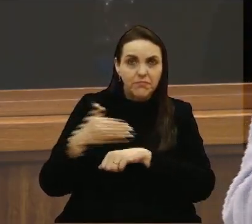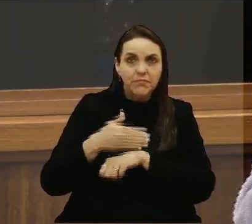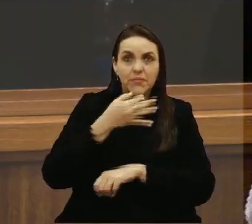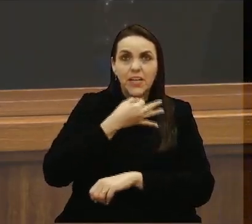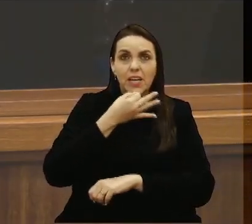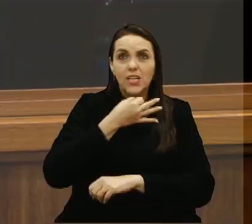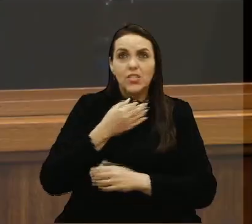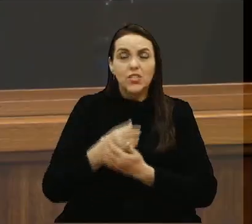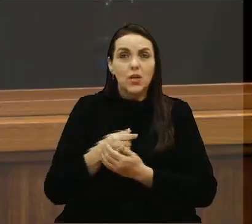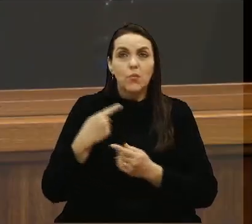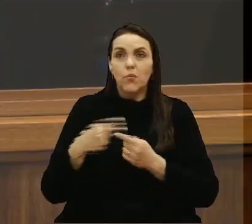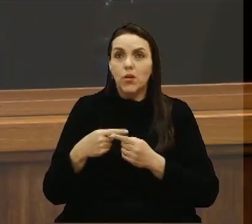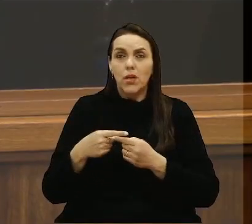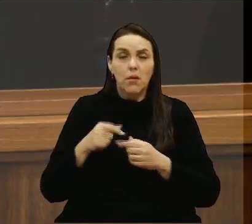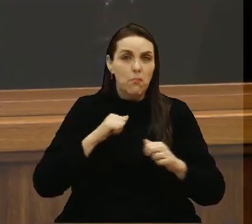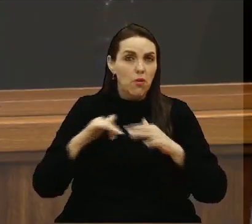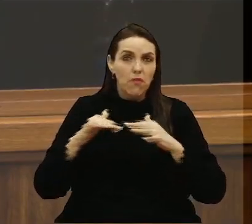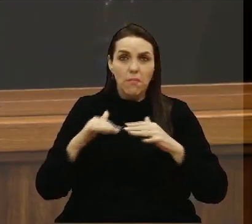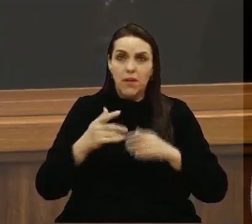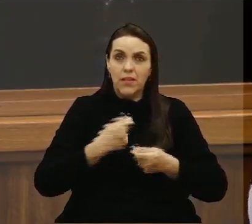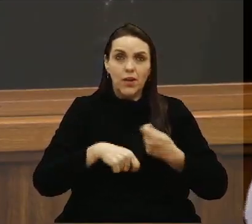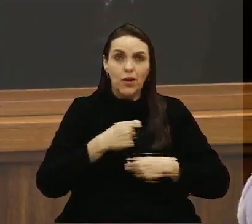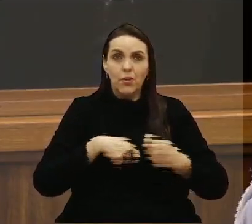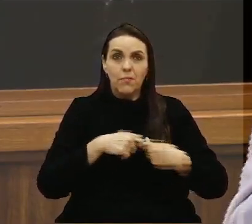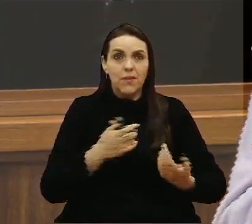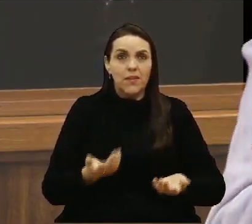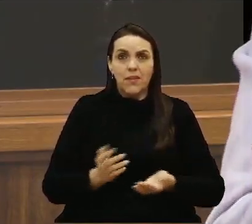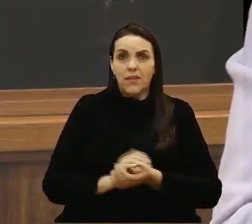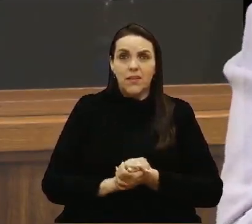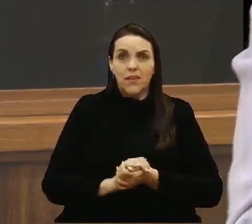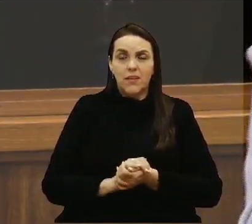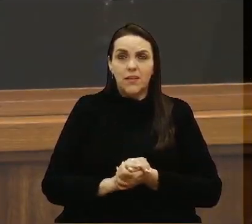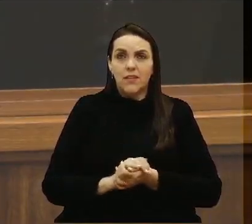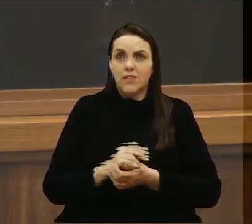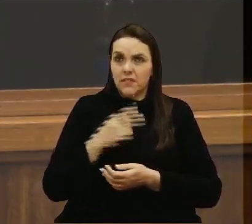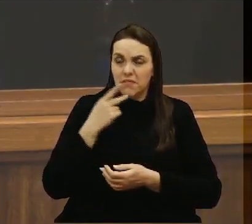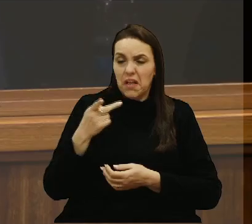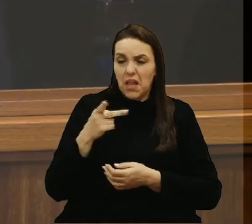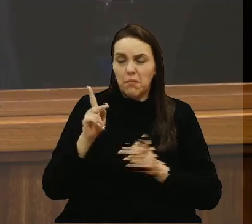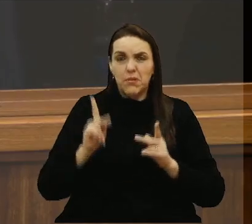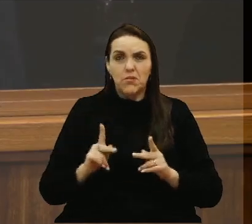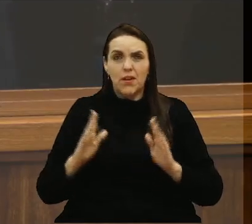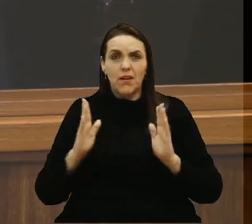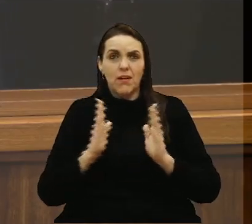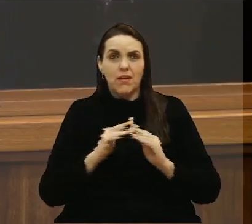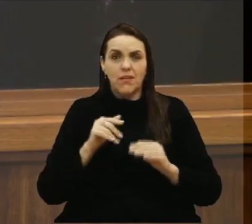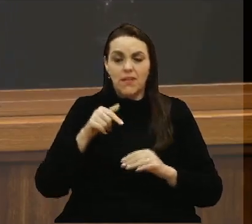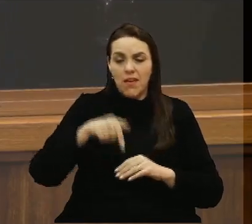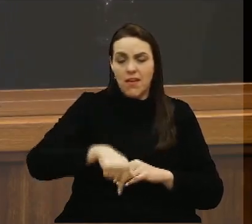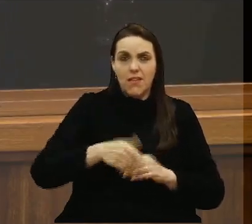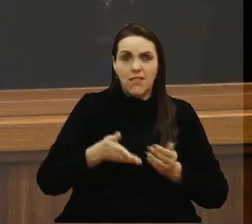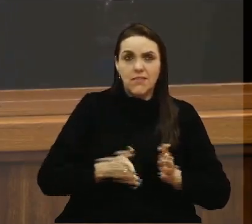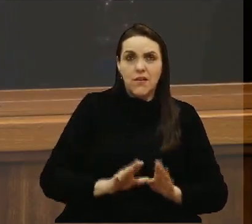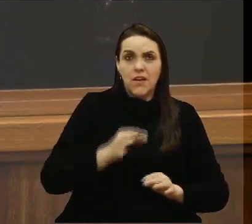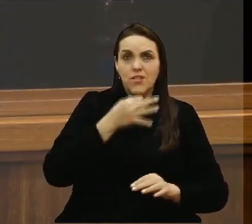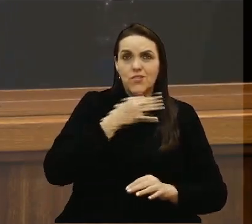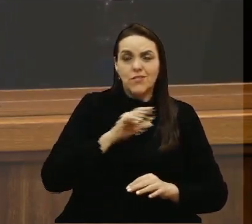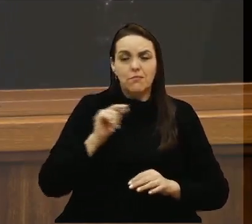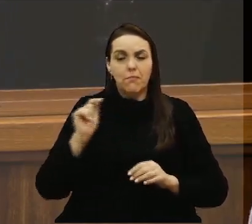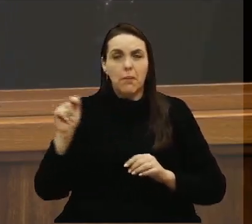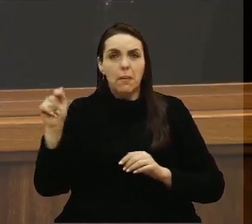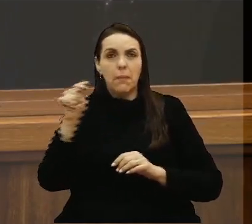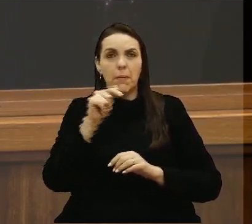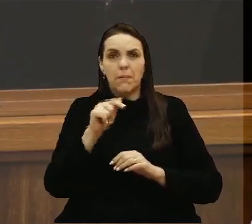porque move a economia, sabe? Tu falar se a pessoa é de Caxias ou é daqui, dali, é